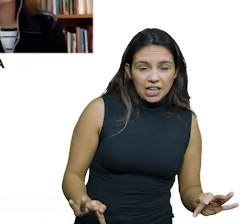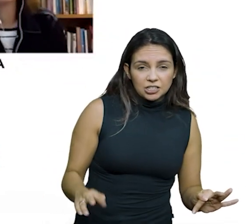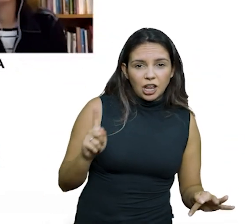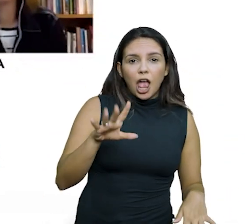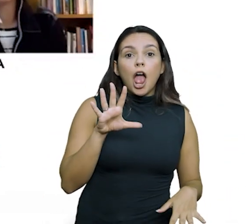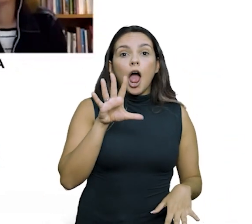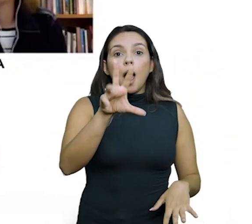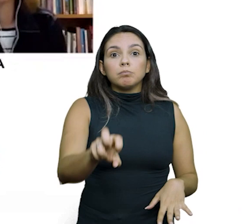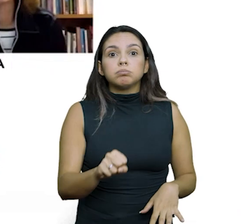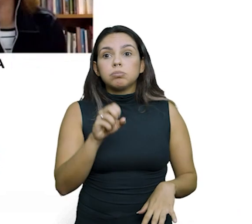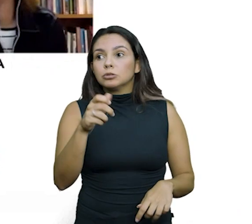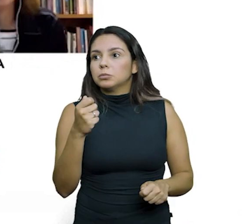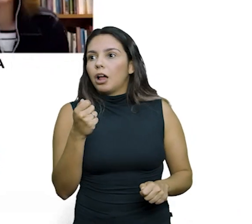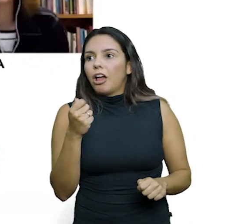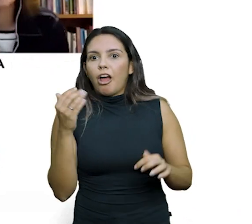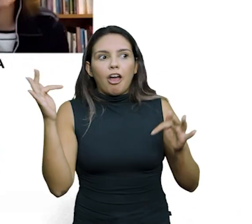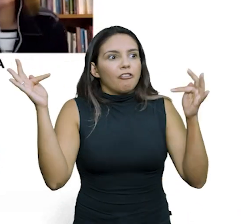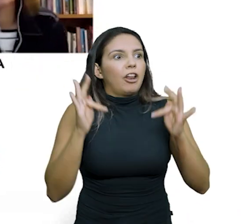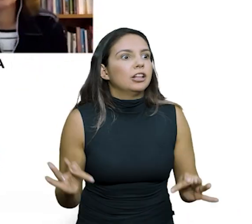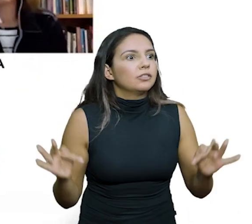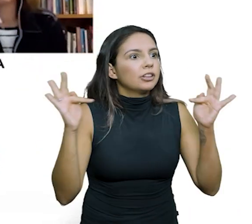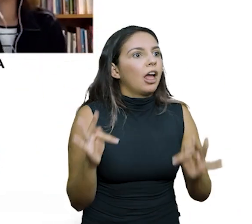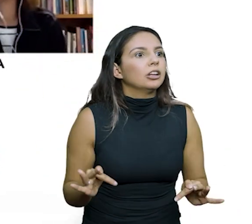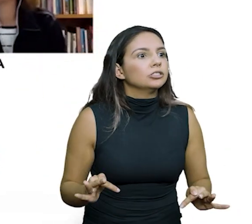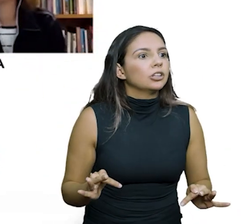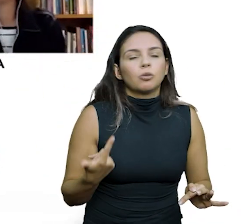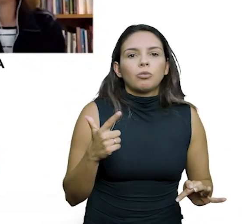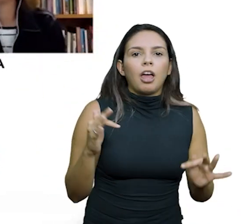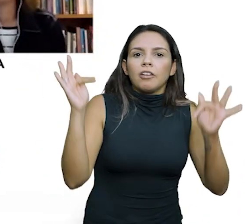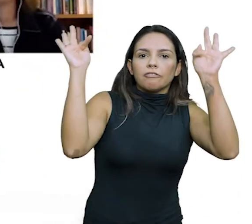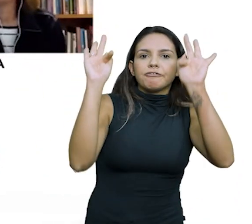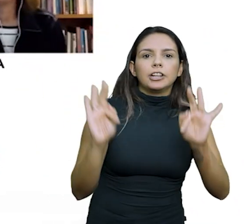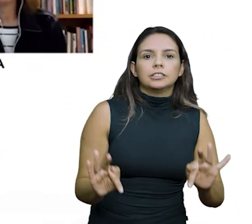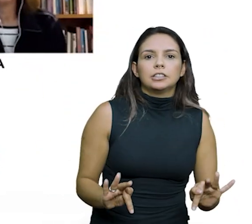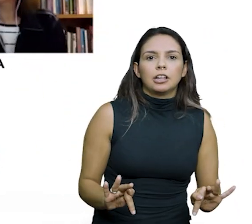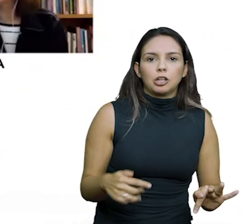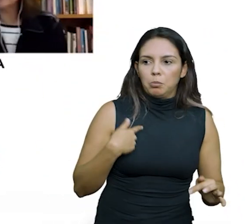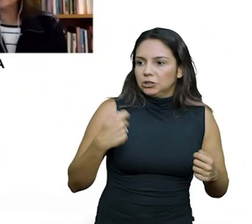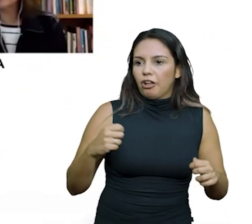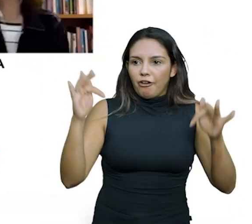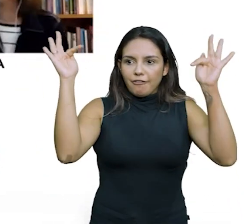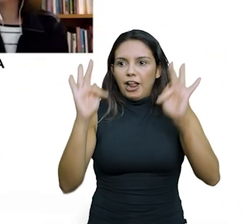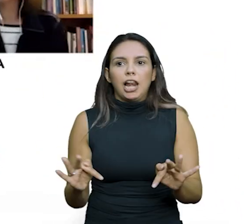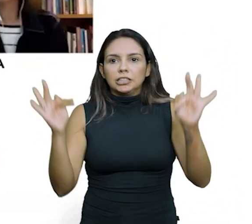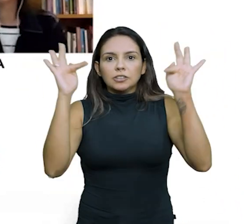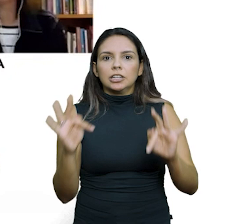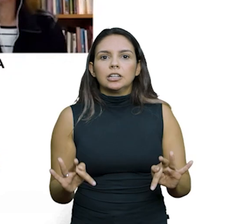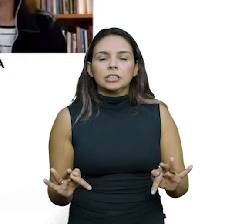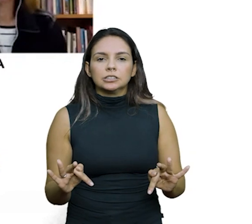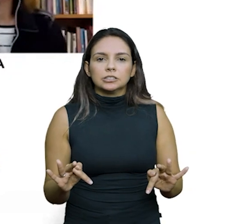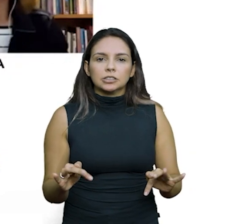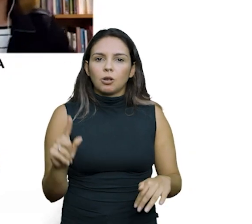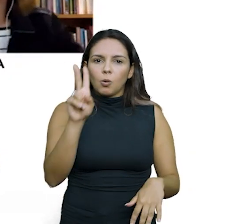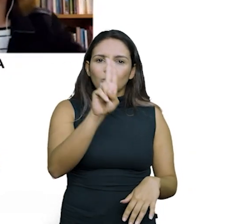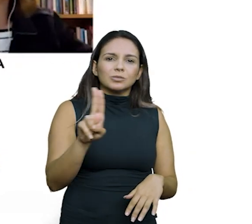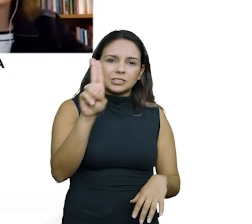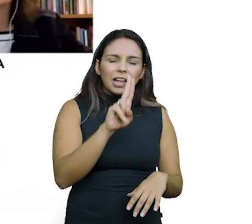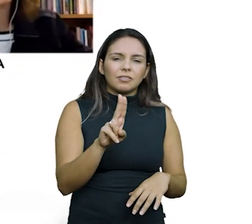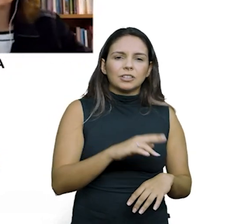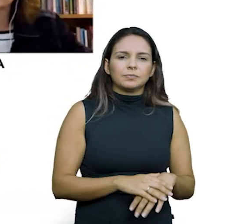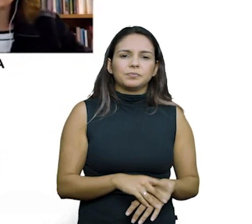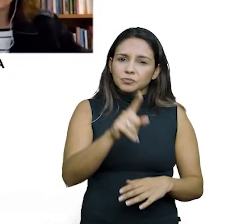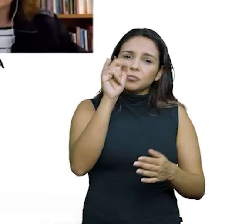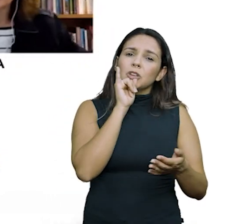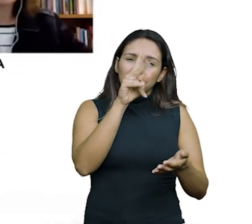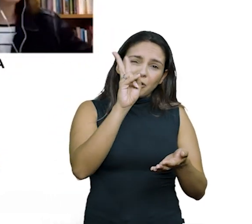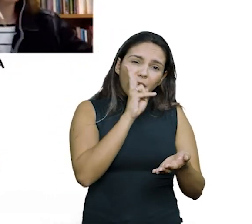essa busca obsessiva pela felicidade. Né? Eu quero ser feliz, eu tenho que ser feliz. A gente não usava. É